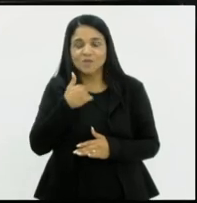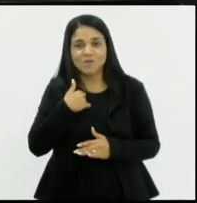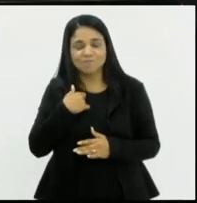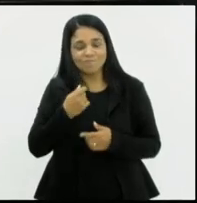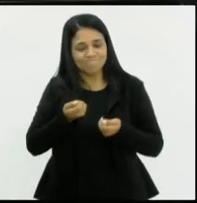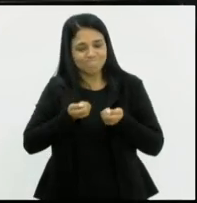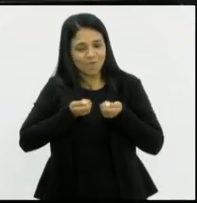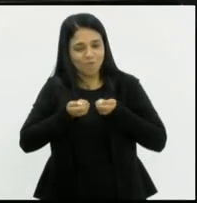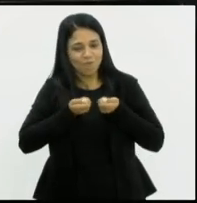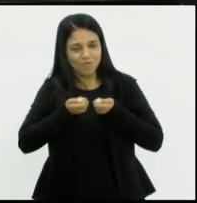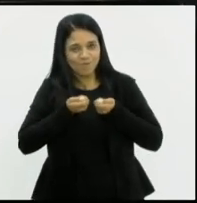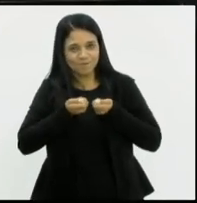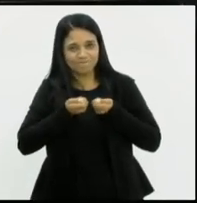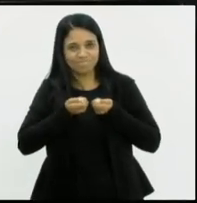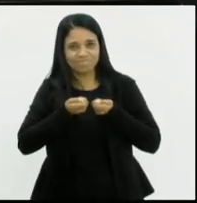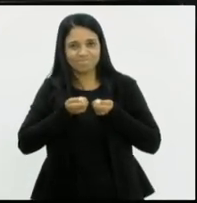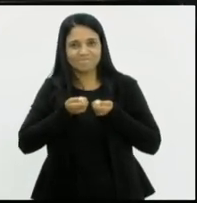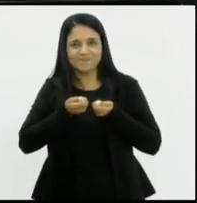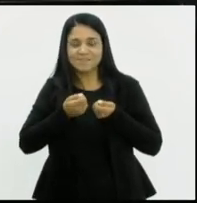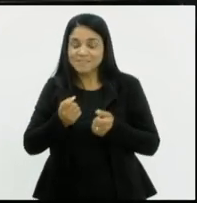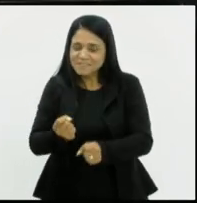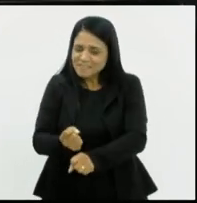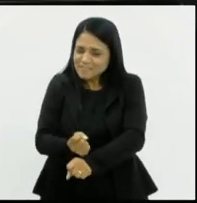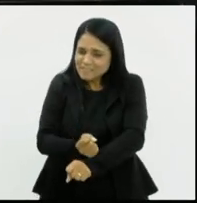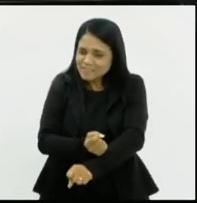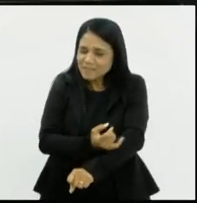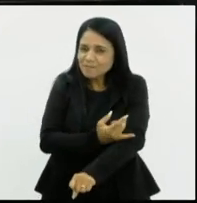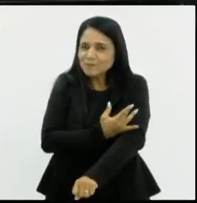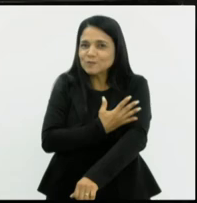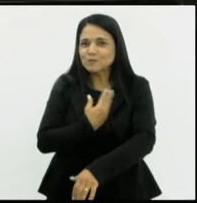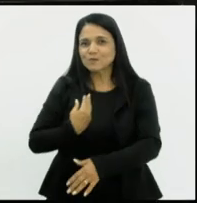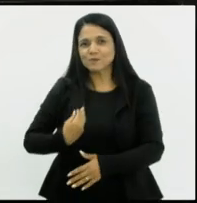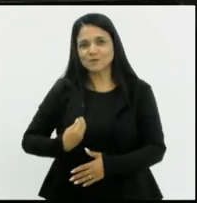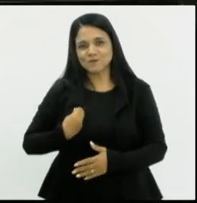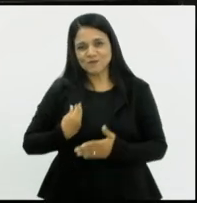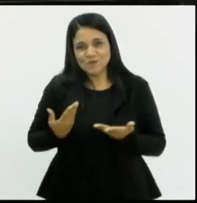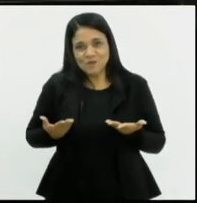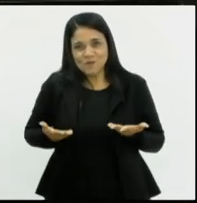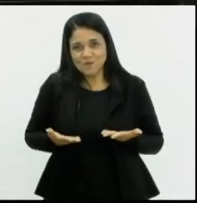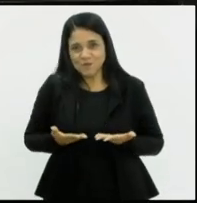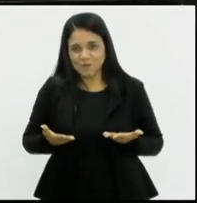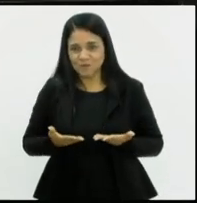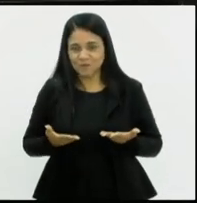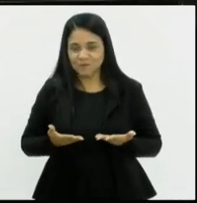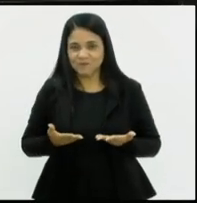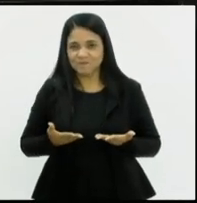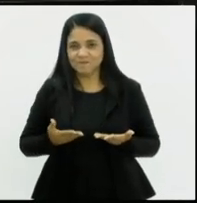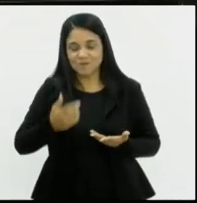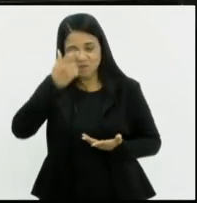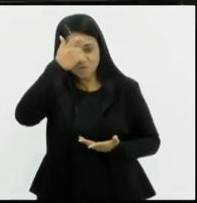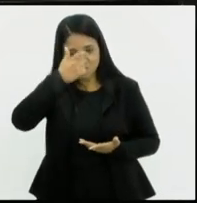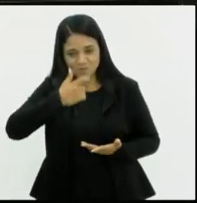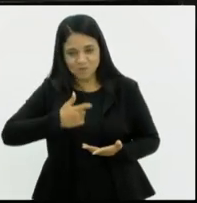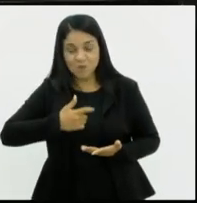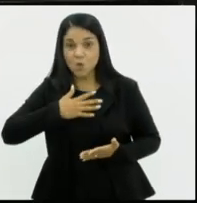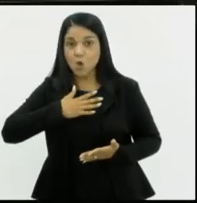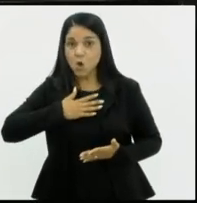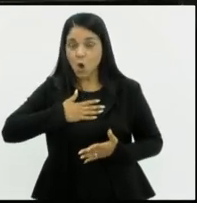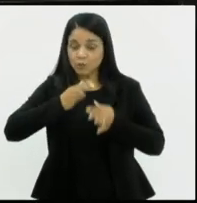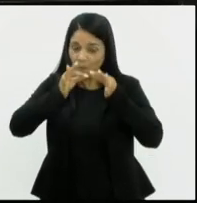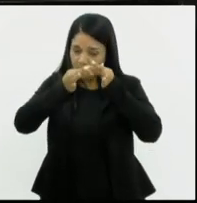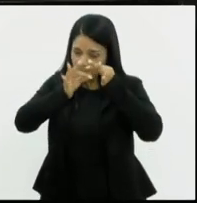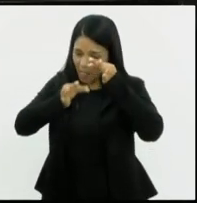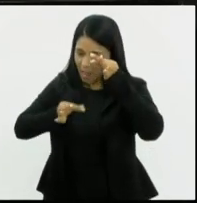sou, porque são muitas as emoções que estamos vivendo aqui hoje. E eu, que sou uma pessoa que gosto de falar muito,